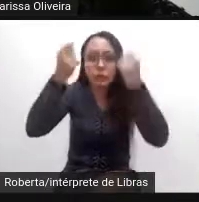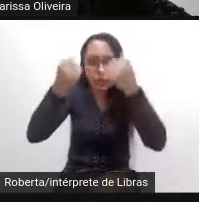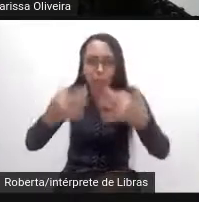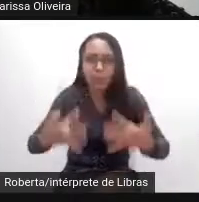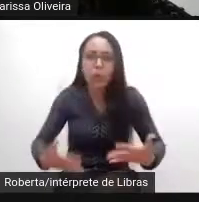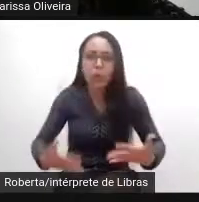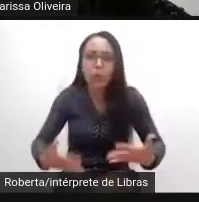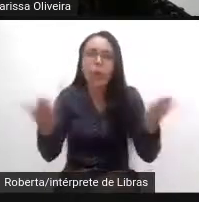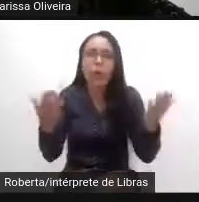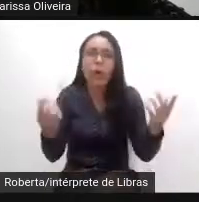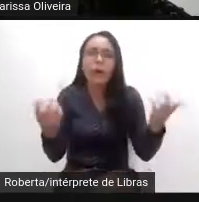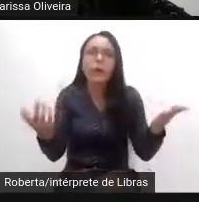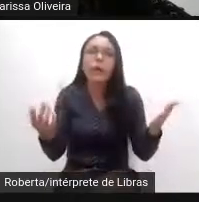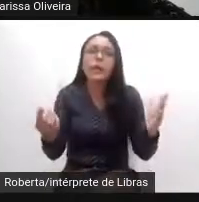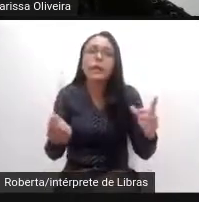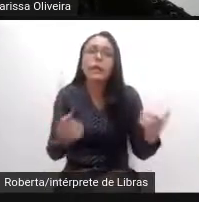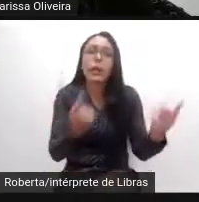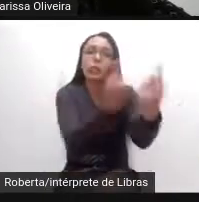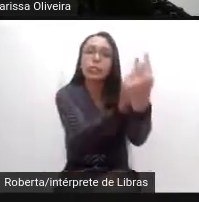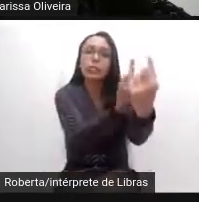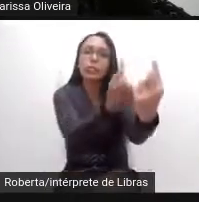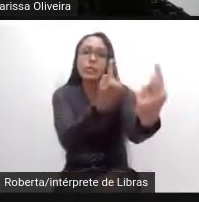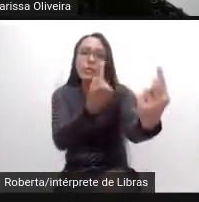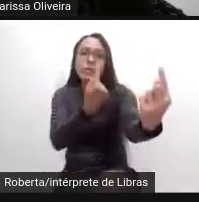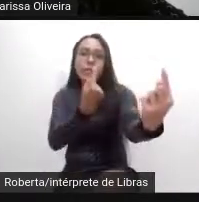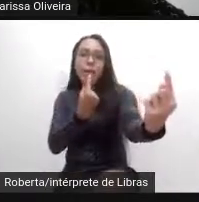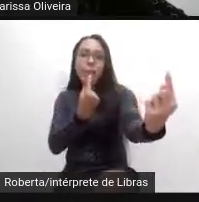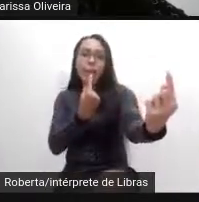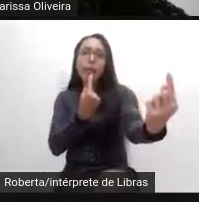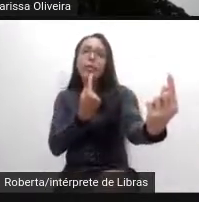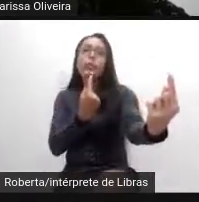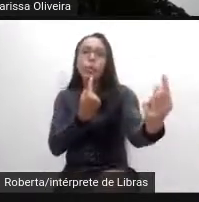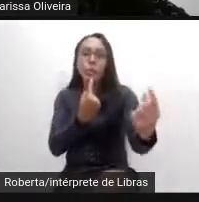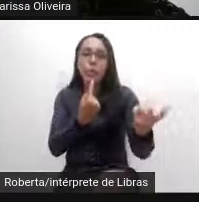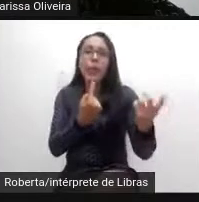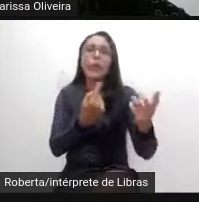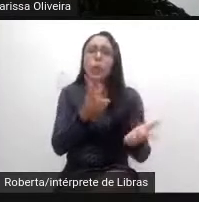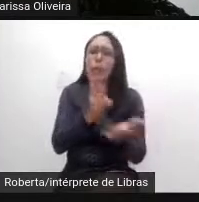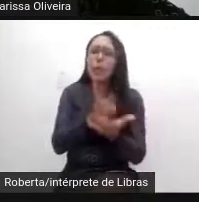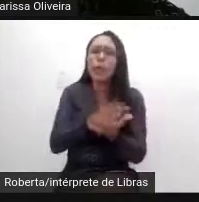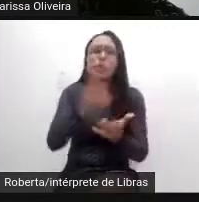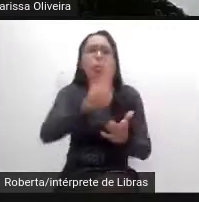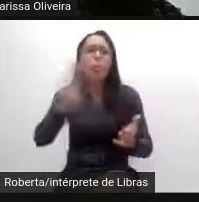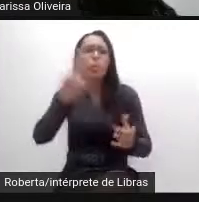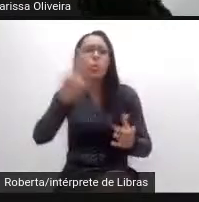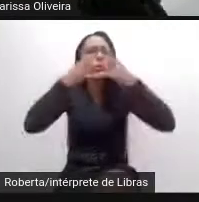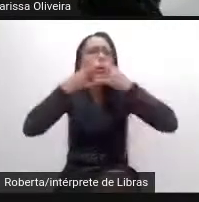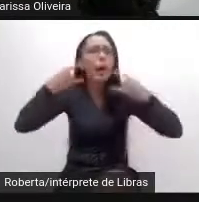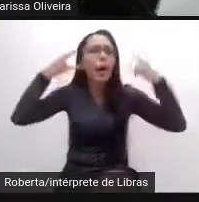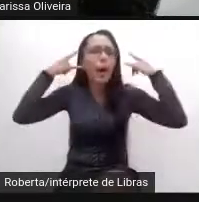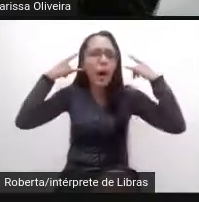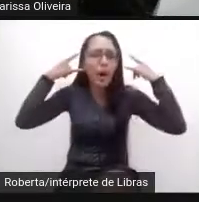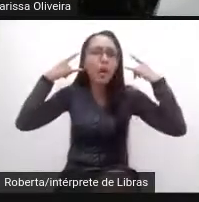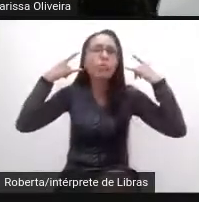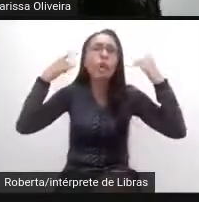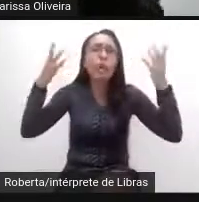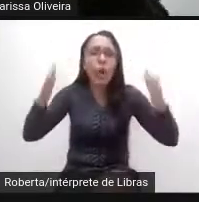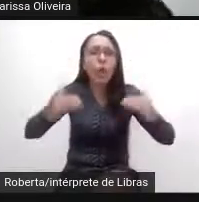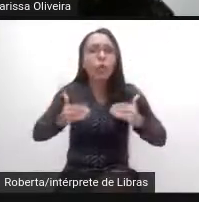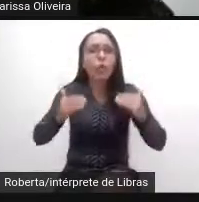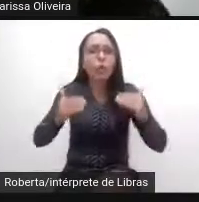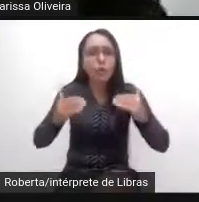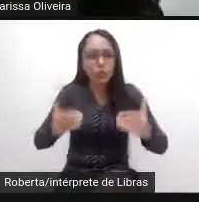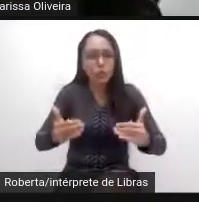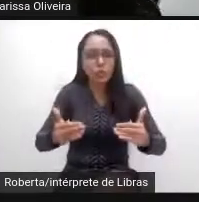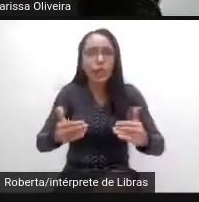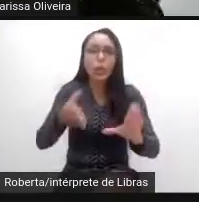é o distanciamento social. Mesmo que você utilize máscaras, o ideal que o Ministério da Saúde está